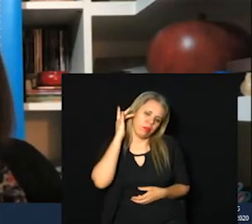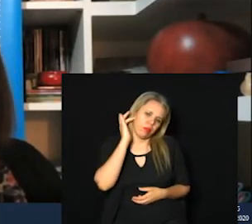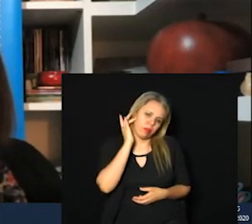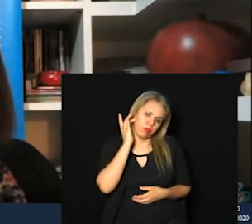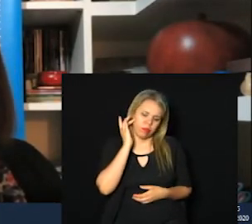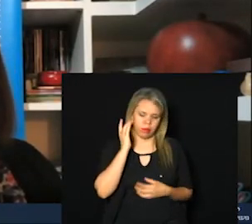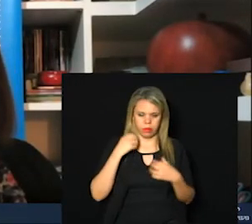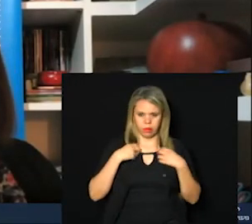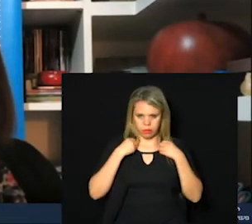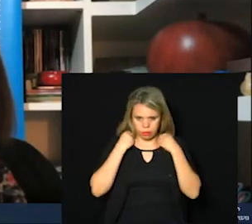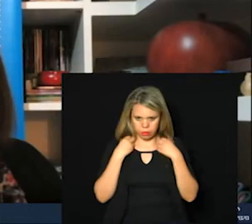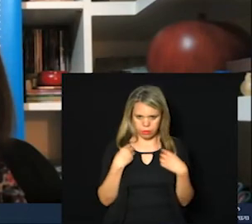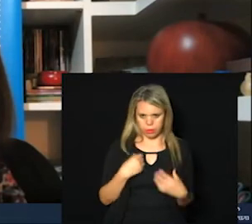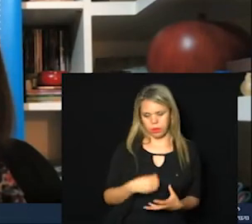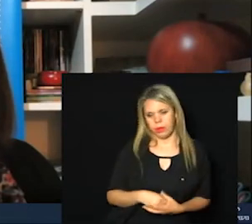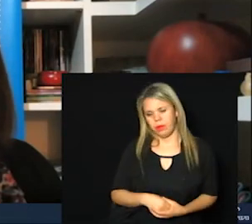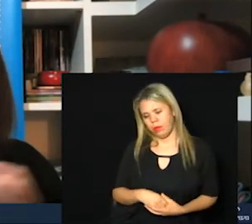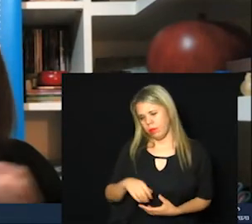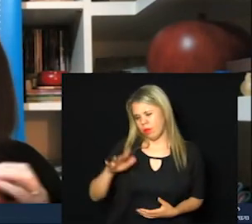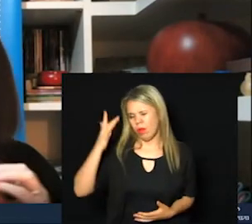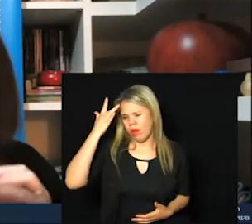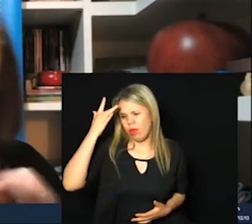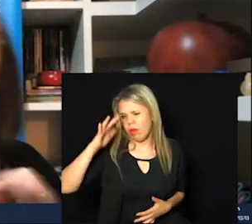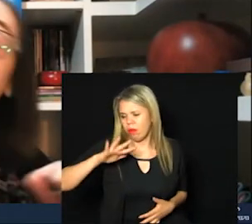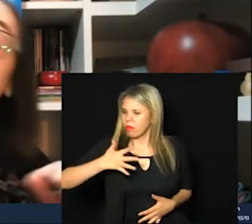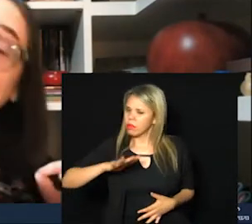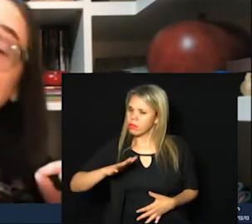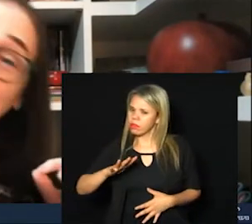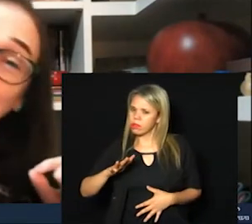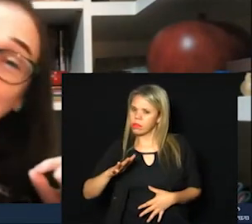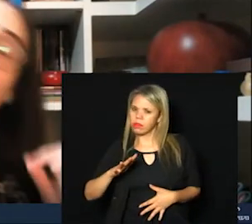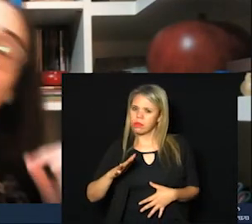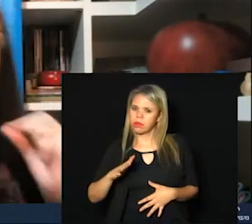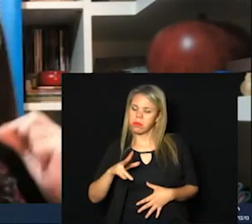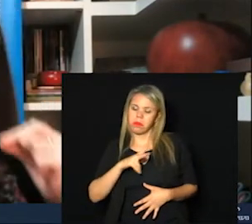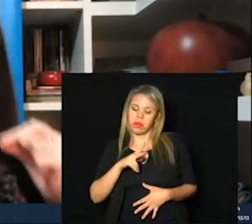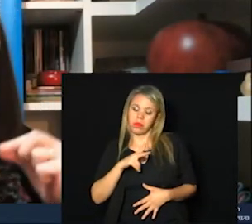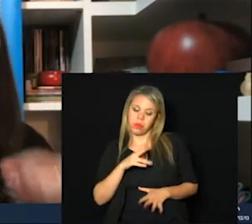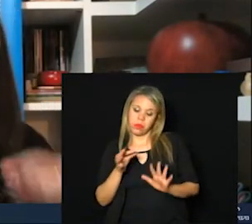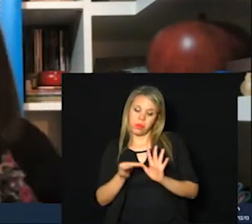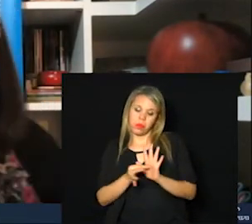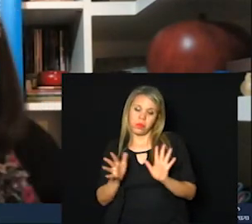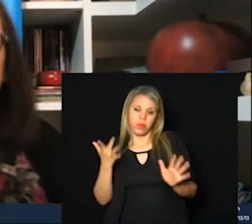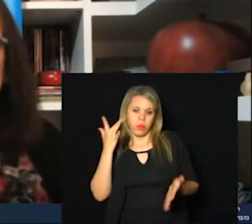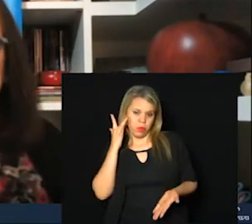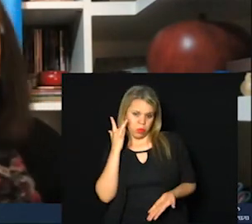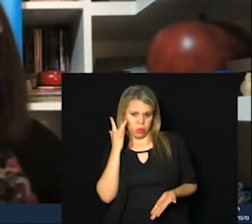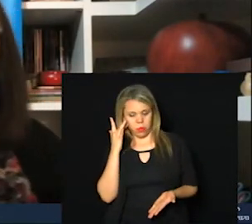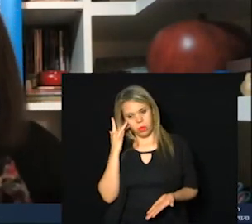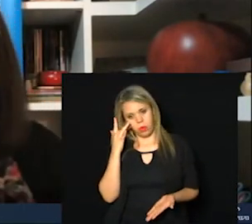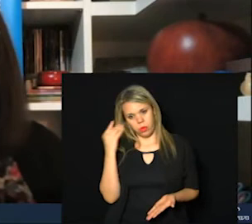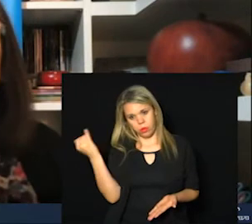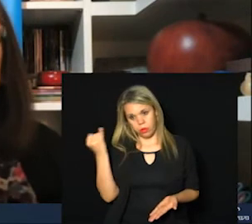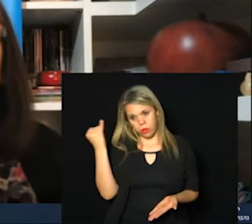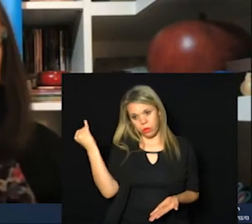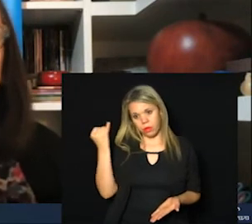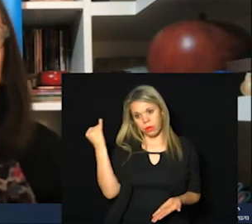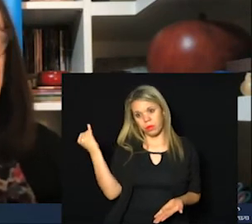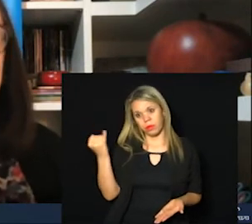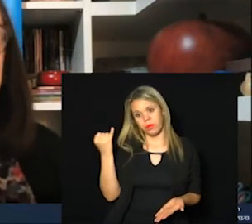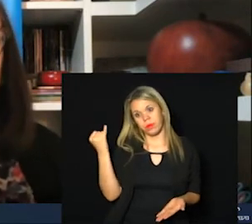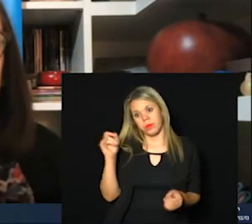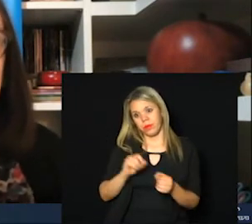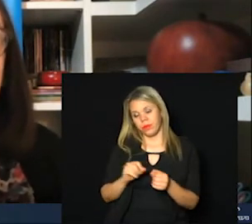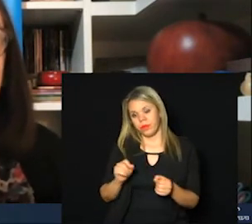acho, talvez até numa nota mais pessoal, mas eu acho que é muito importante fazer